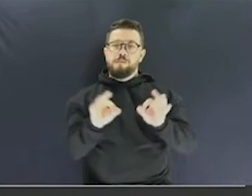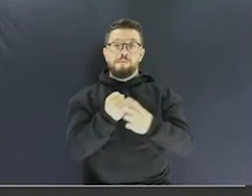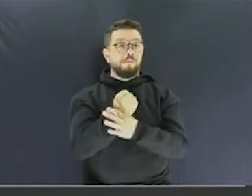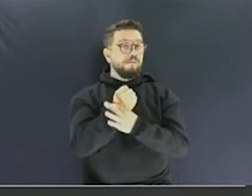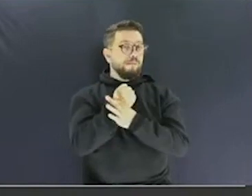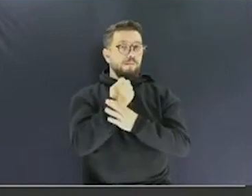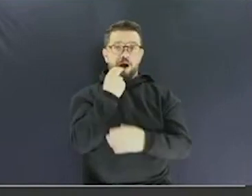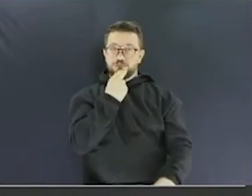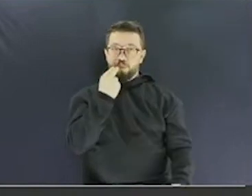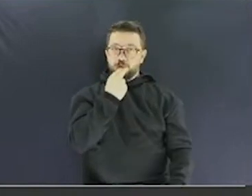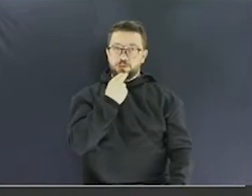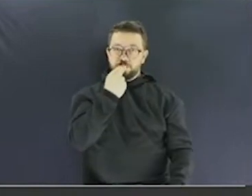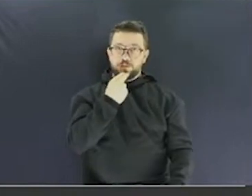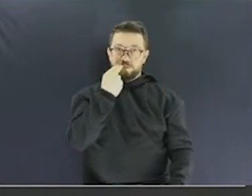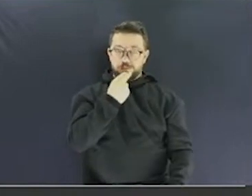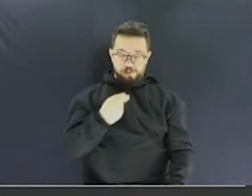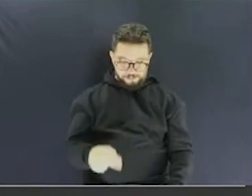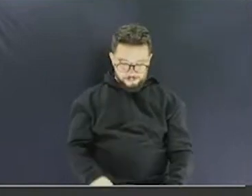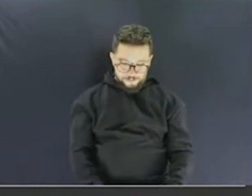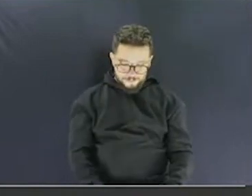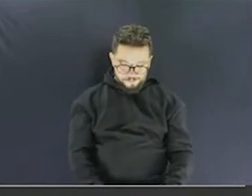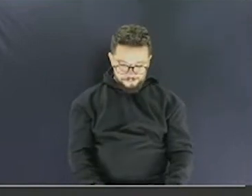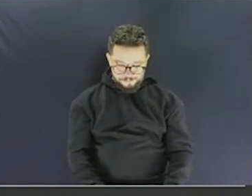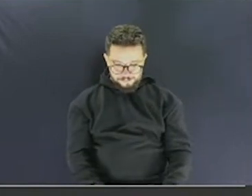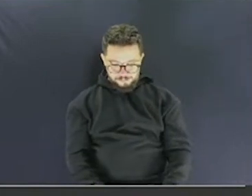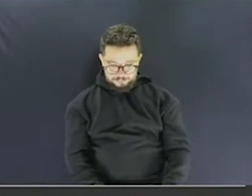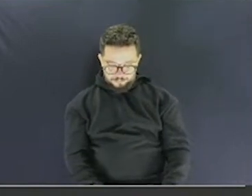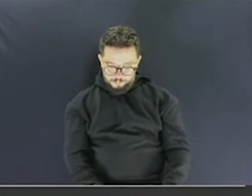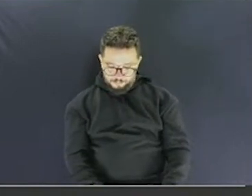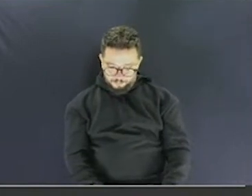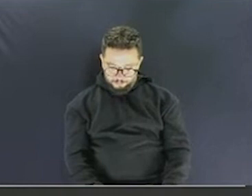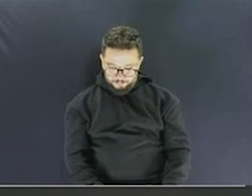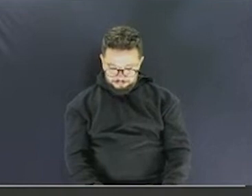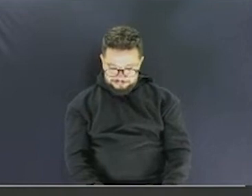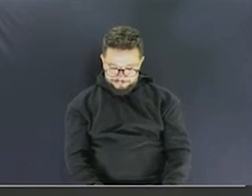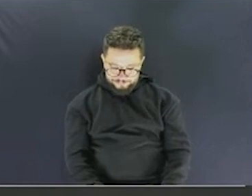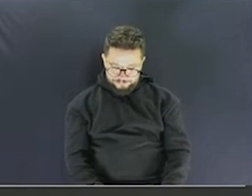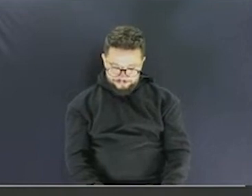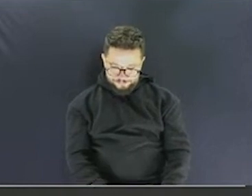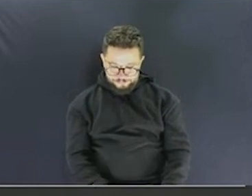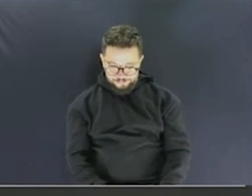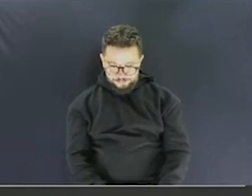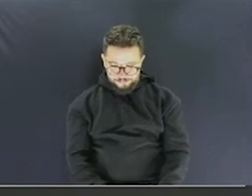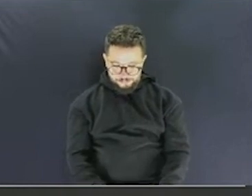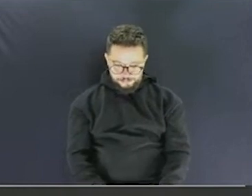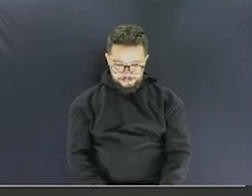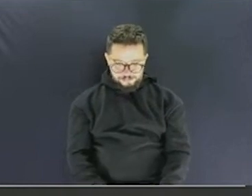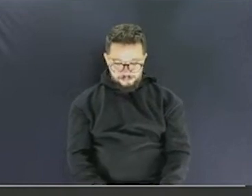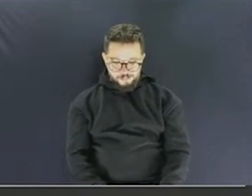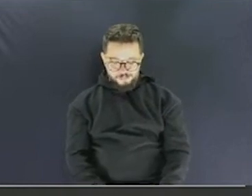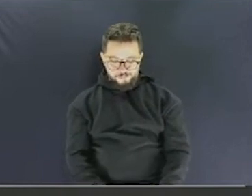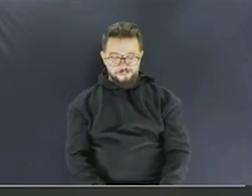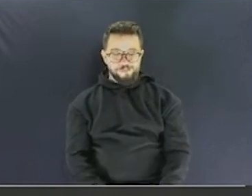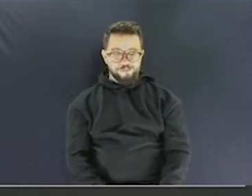a Feira do Alto da Glória, que recebe ali ação de empresários, nesse caso aí com